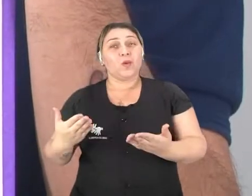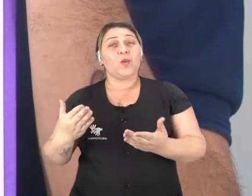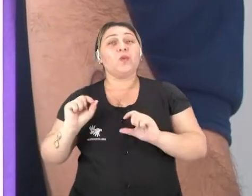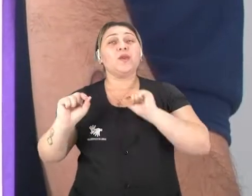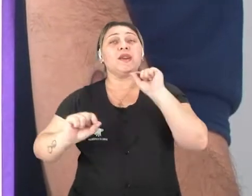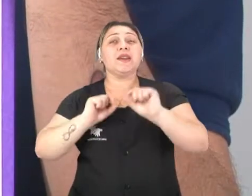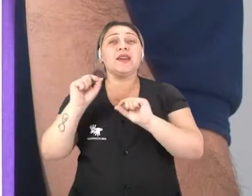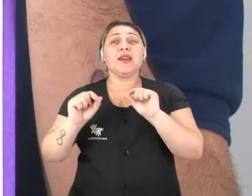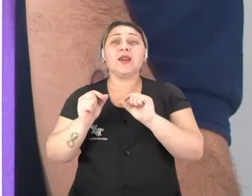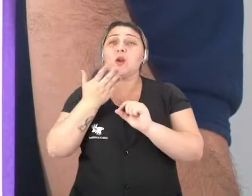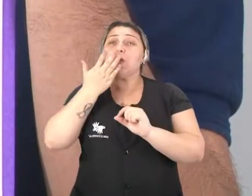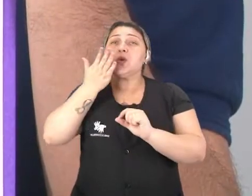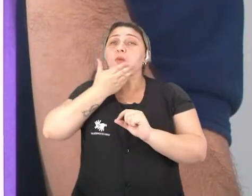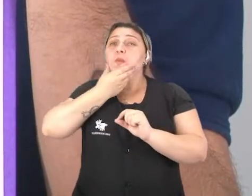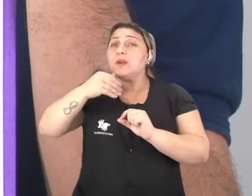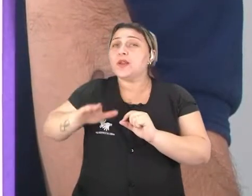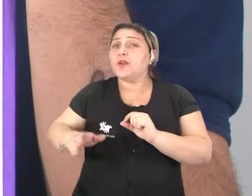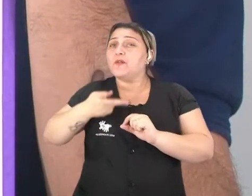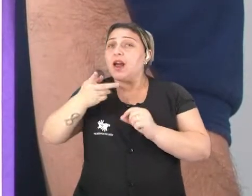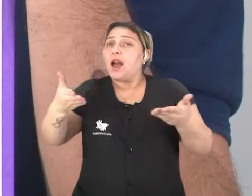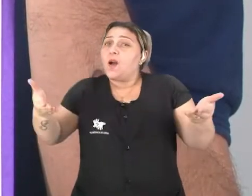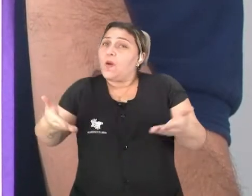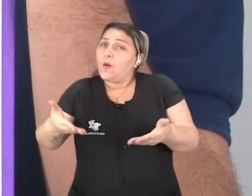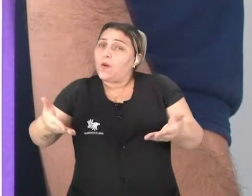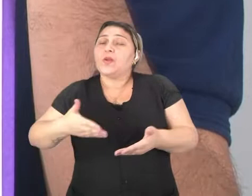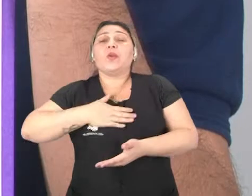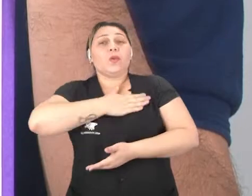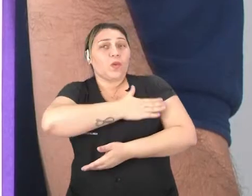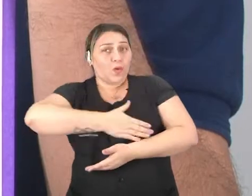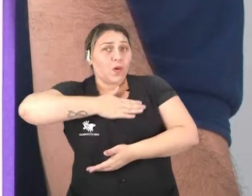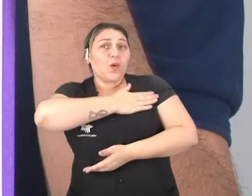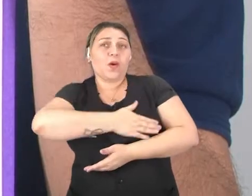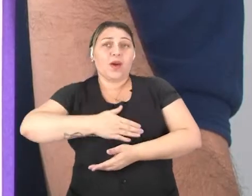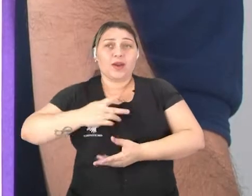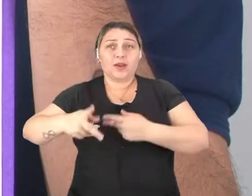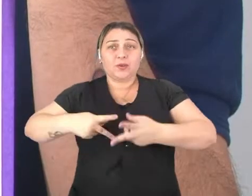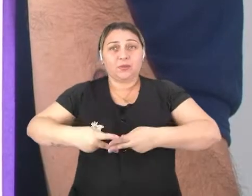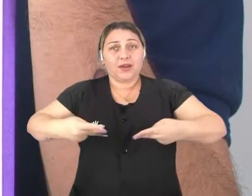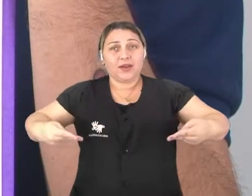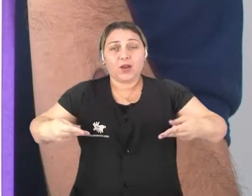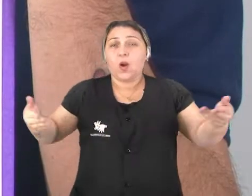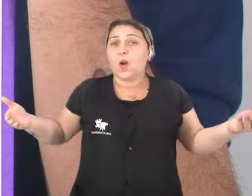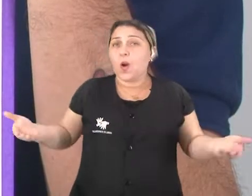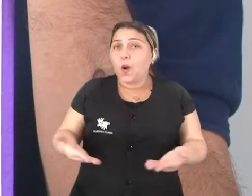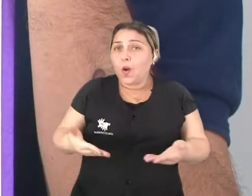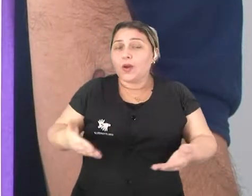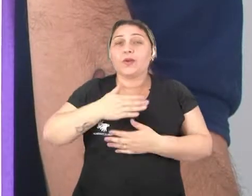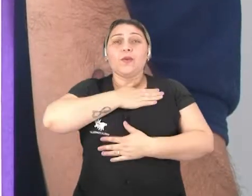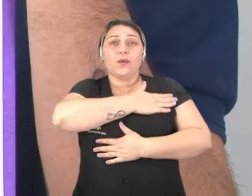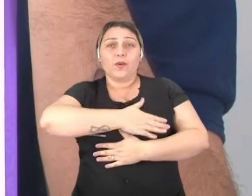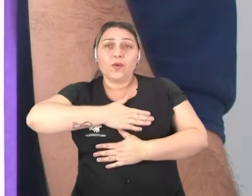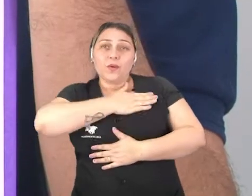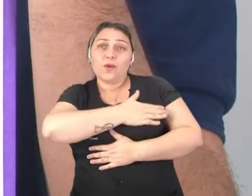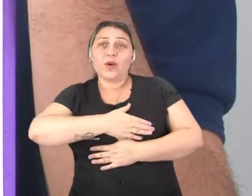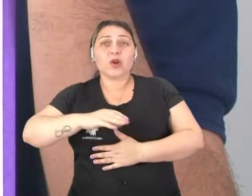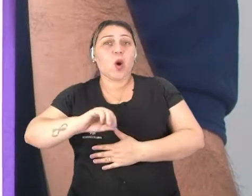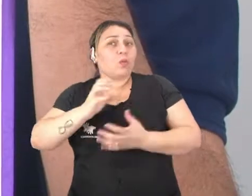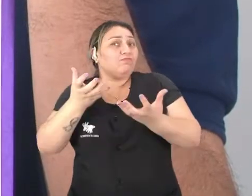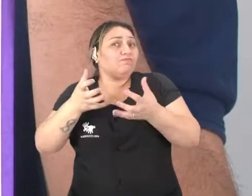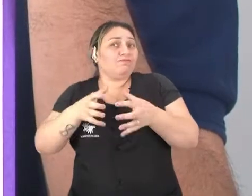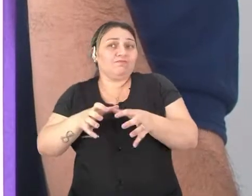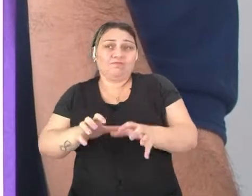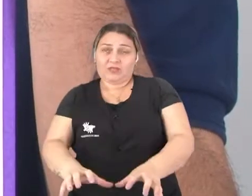os garotos dizem hoje em dia quando gostam do presente. Hoje em dia, quando gostam do presente ou não